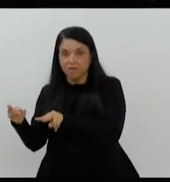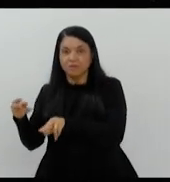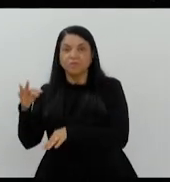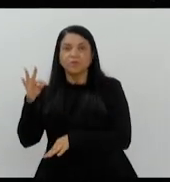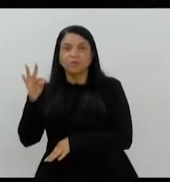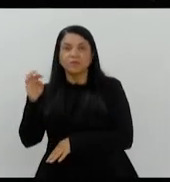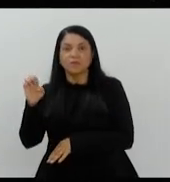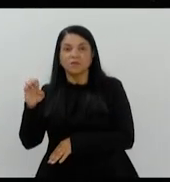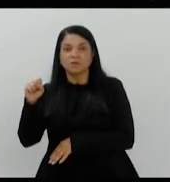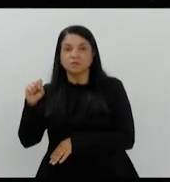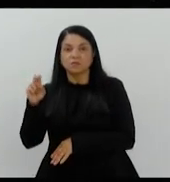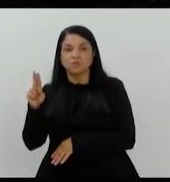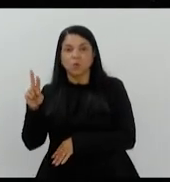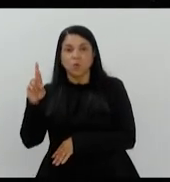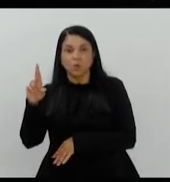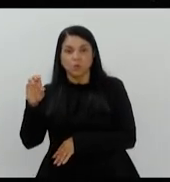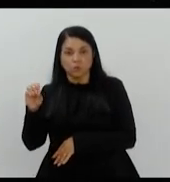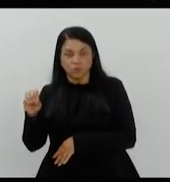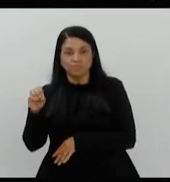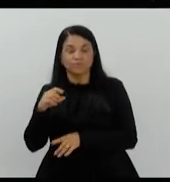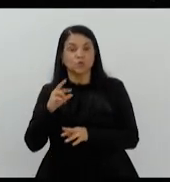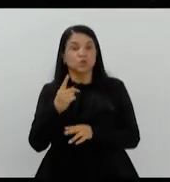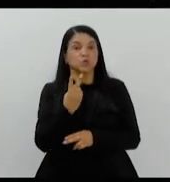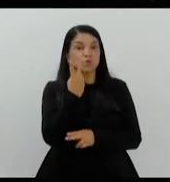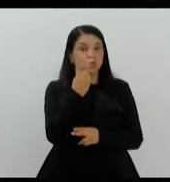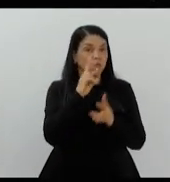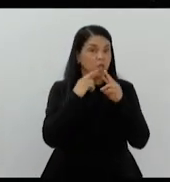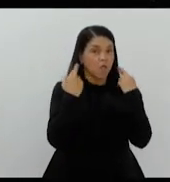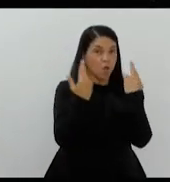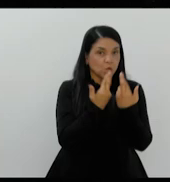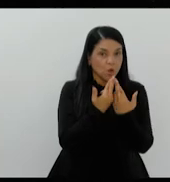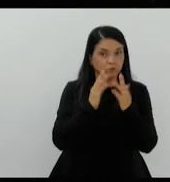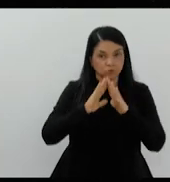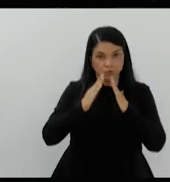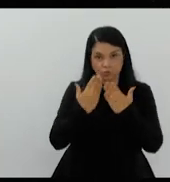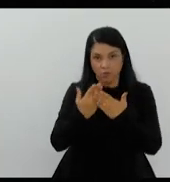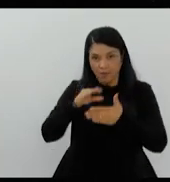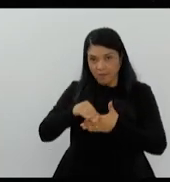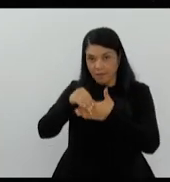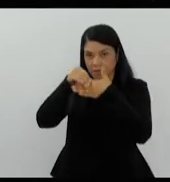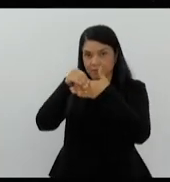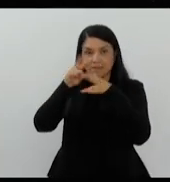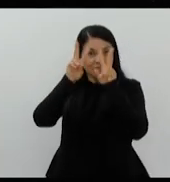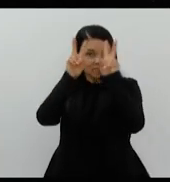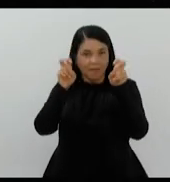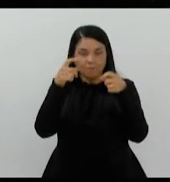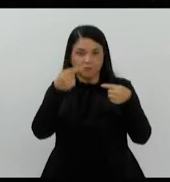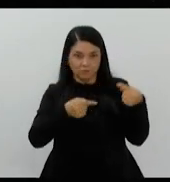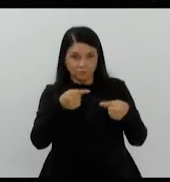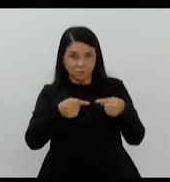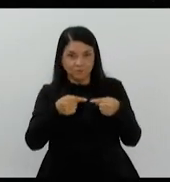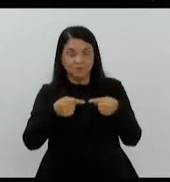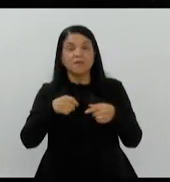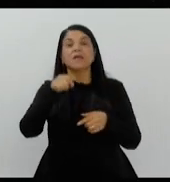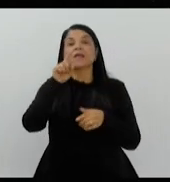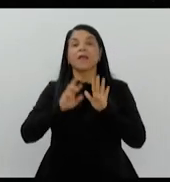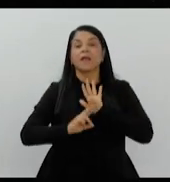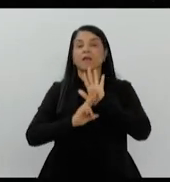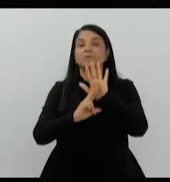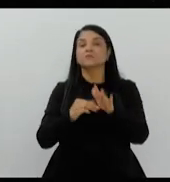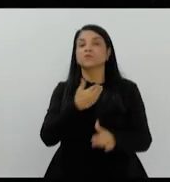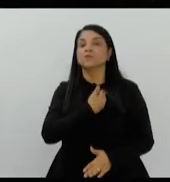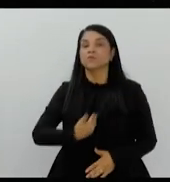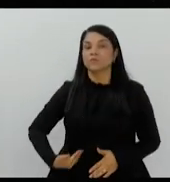Duas reuniões no Colégio de Líderes sobre o tema. Quem veio representar o governo foi